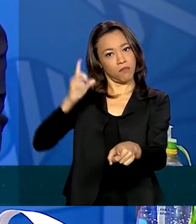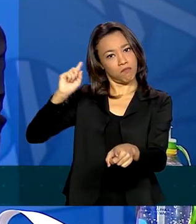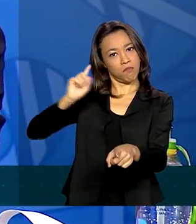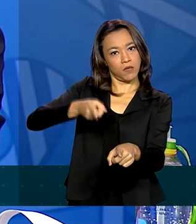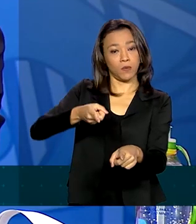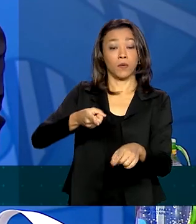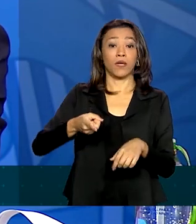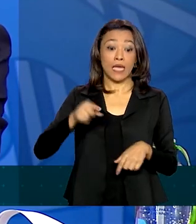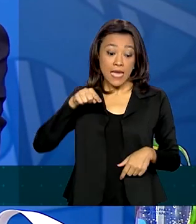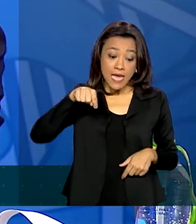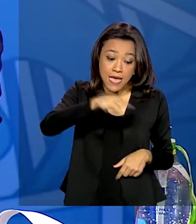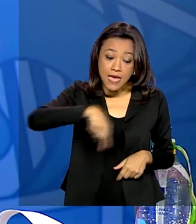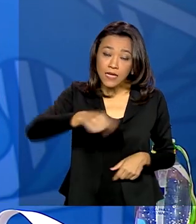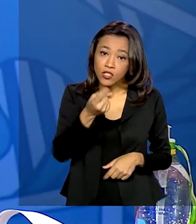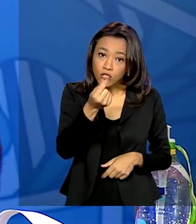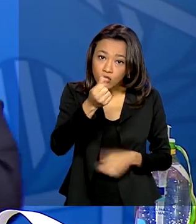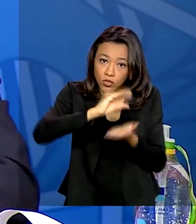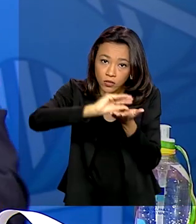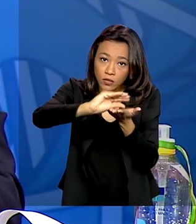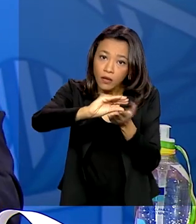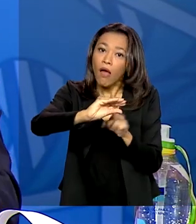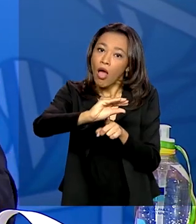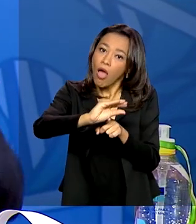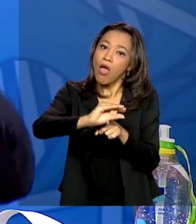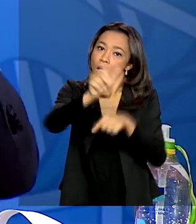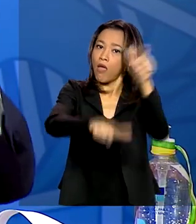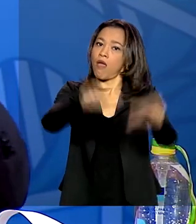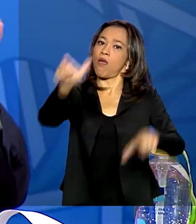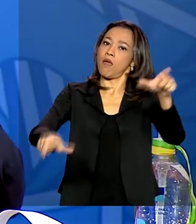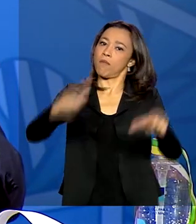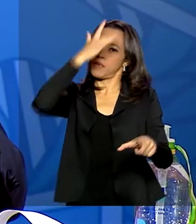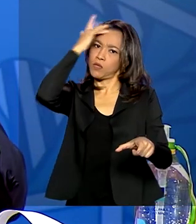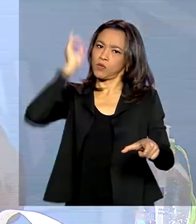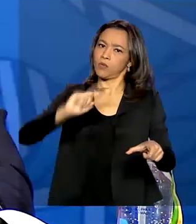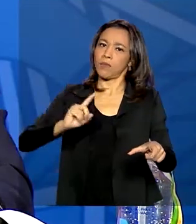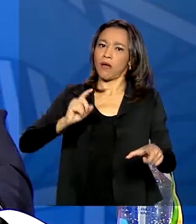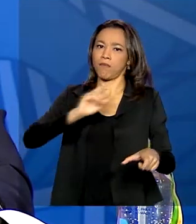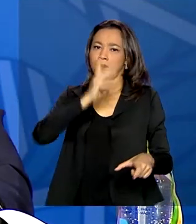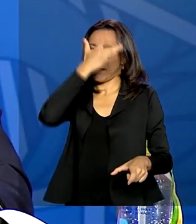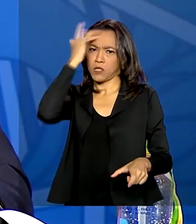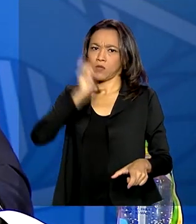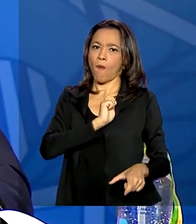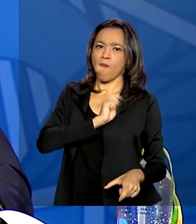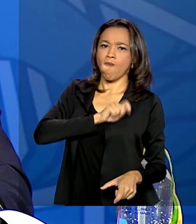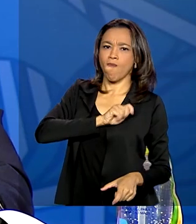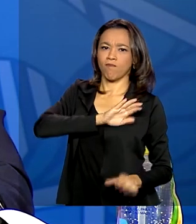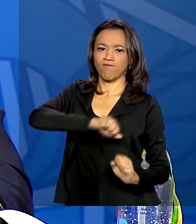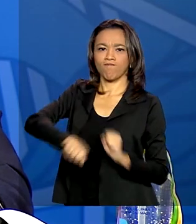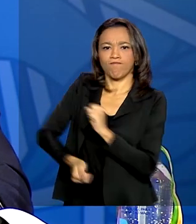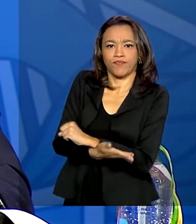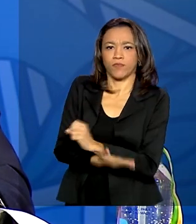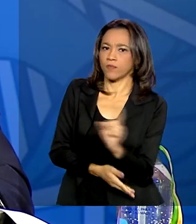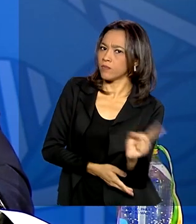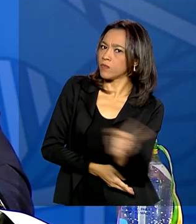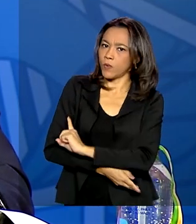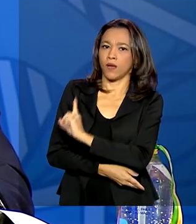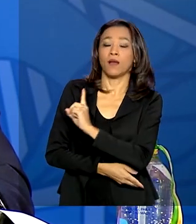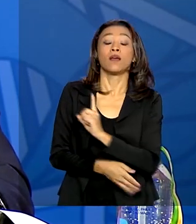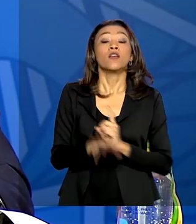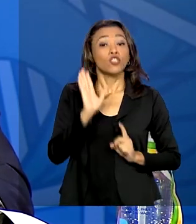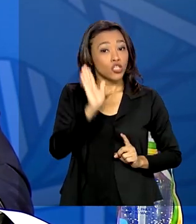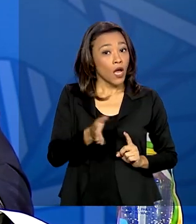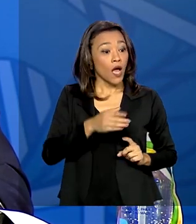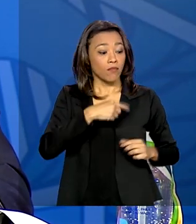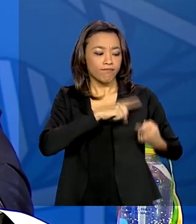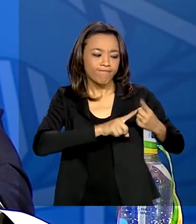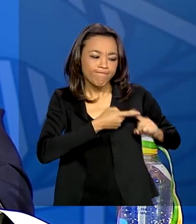recursos são para as pessoas não é para fraudador nós estamos já trabalhando com abin